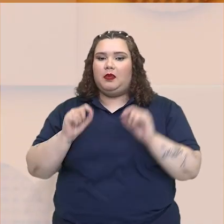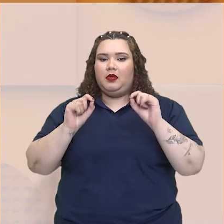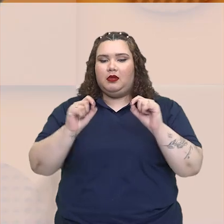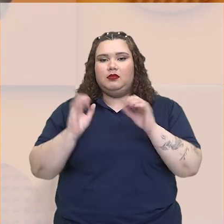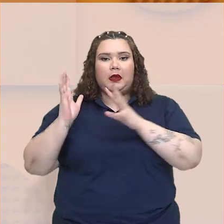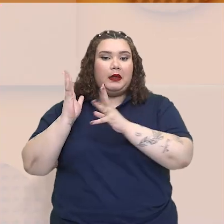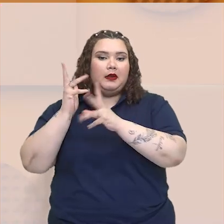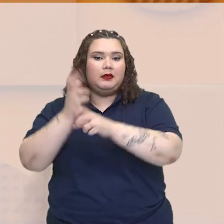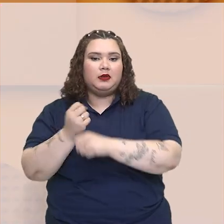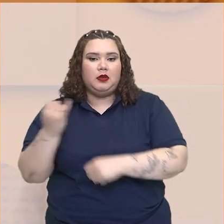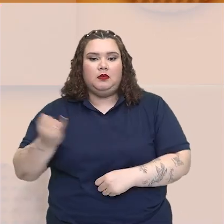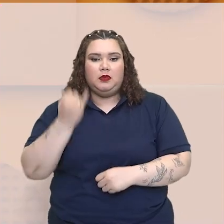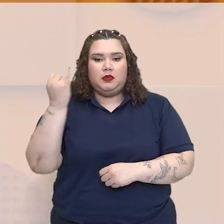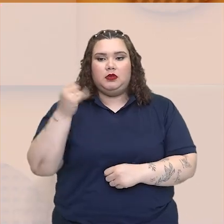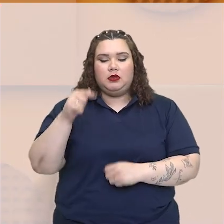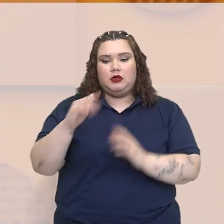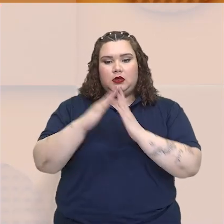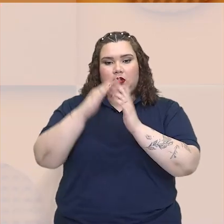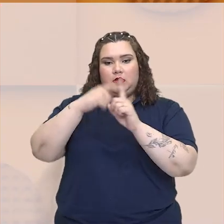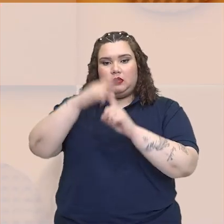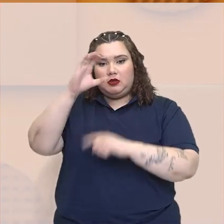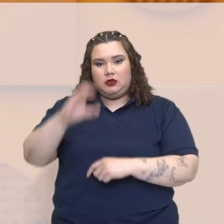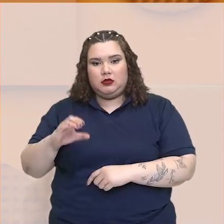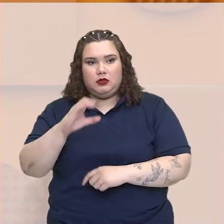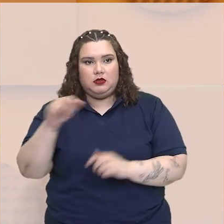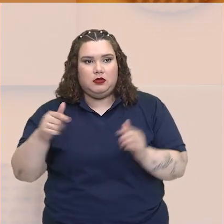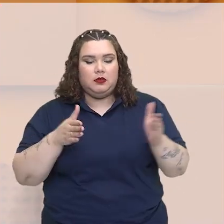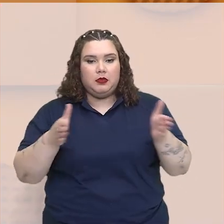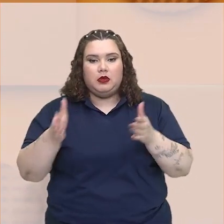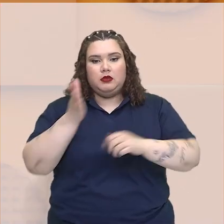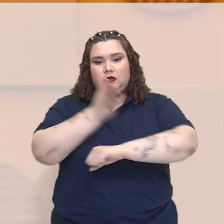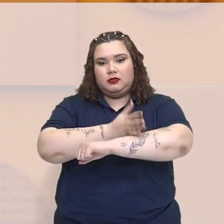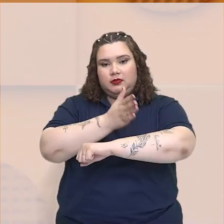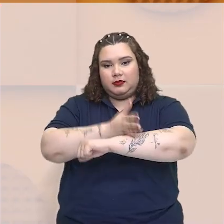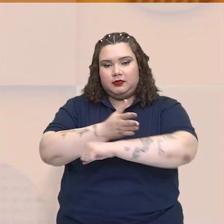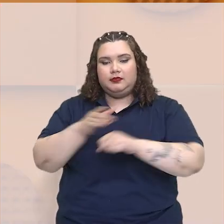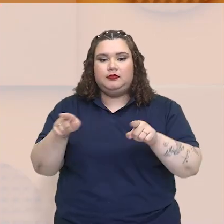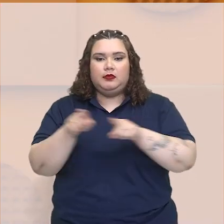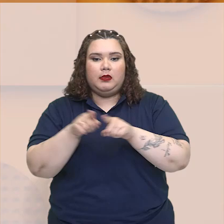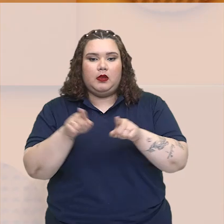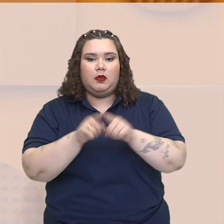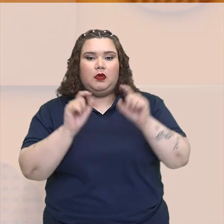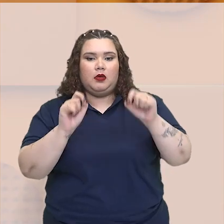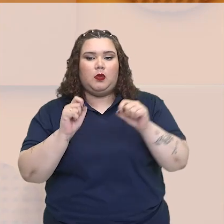exatamente revisar a importância dessa Igreja Católica nesse período medieval